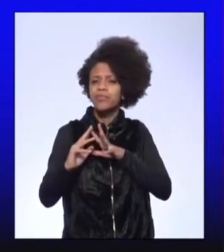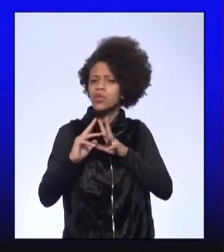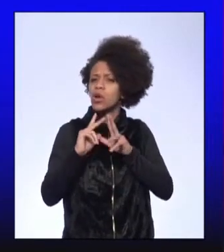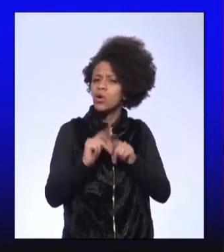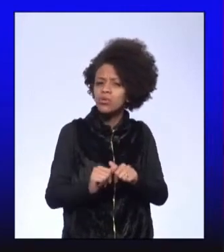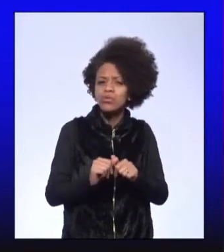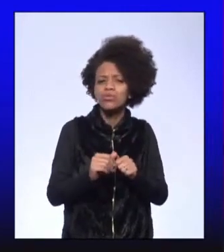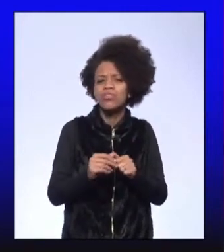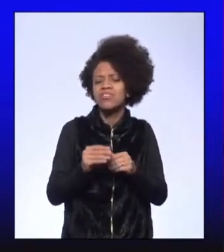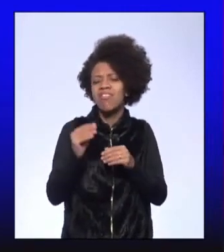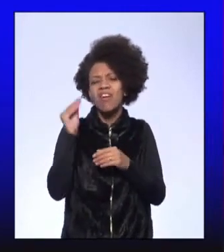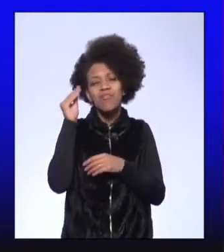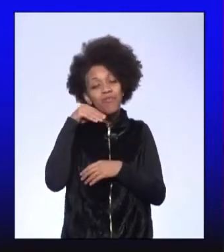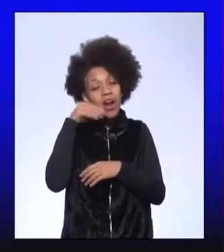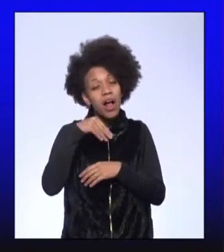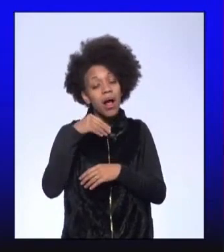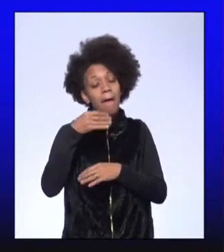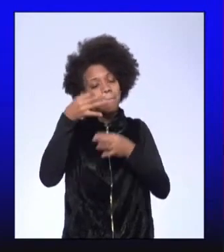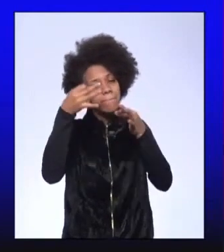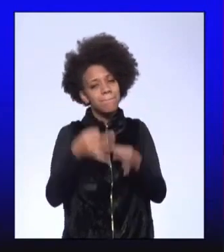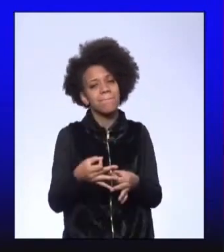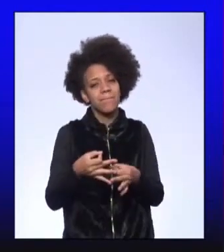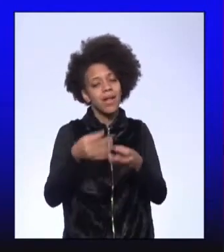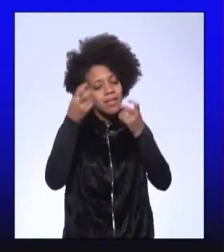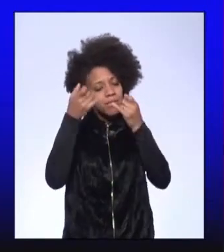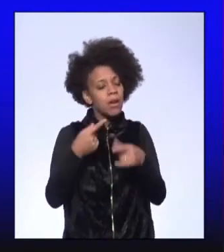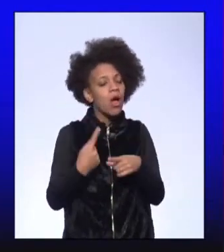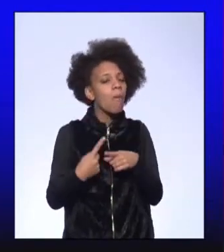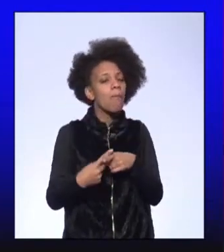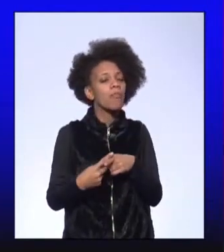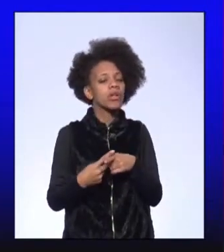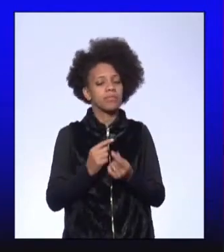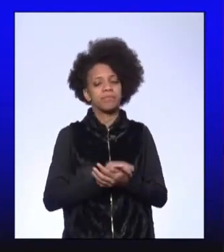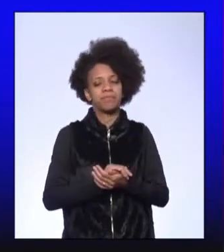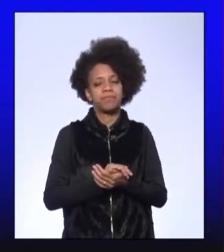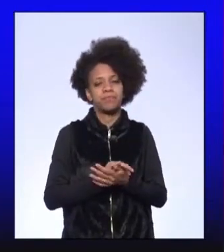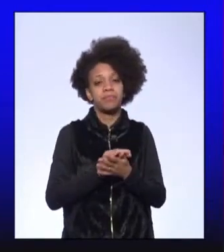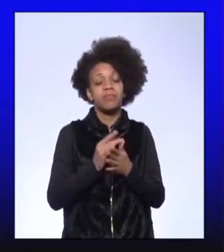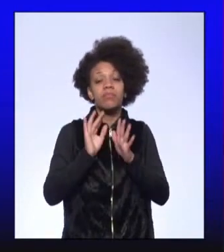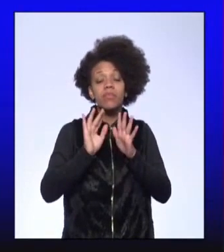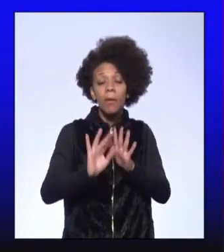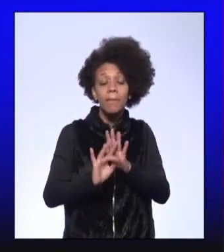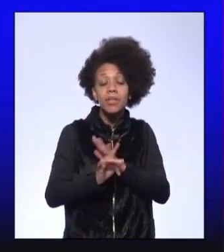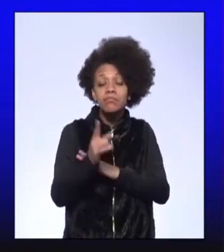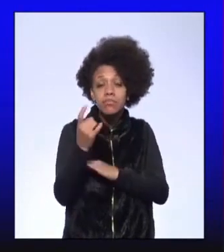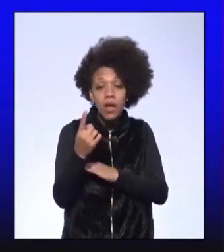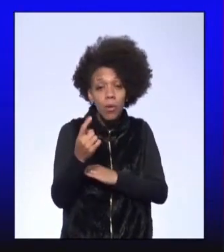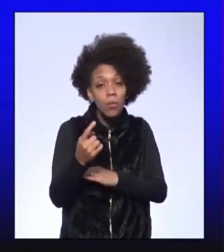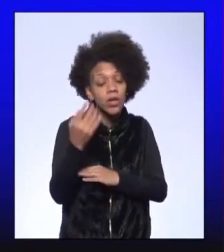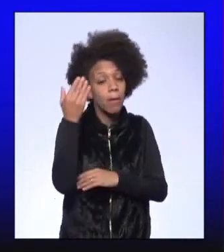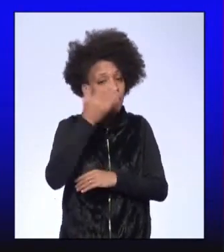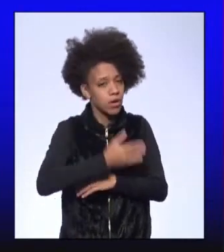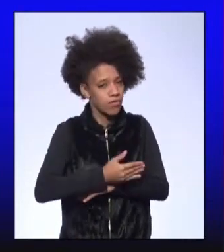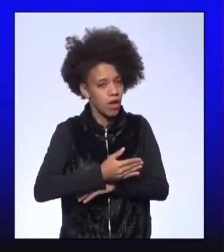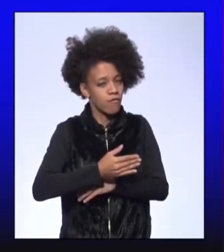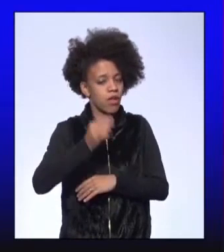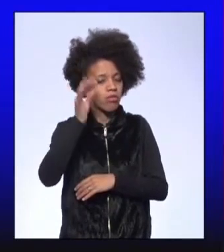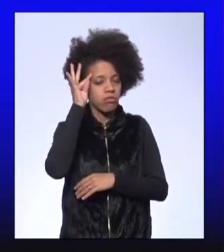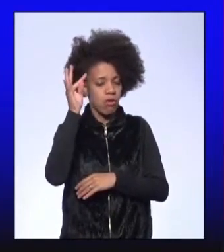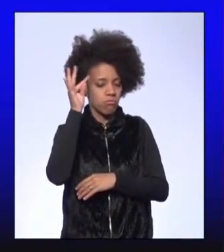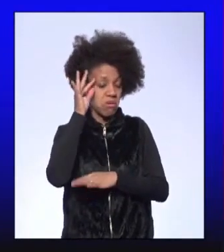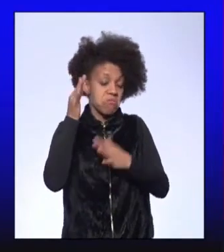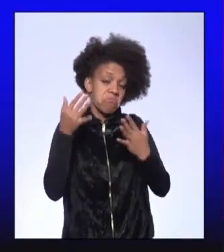são muito frágeis para justificar o porquê desse fenômeno. A única dessas prováveis teorias que